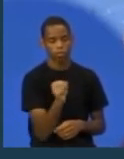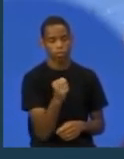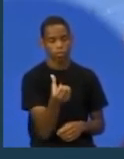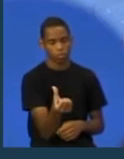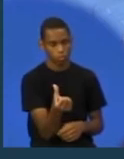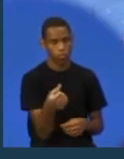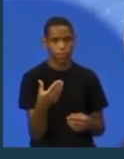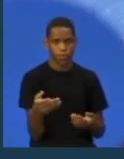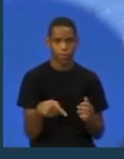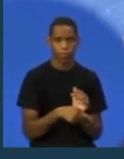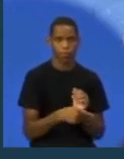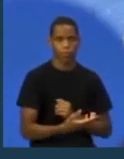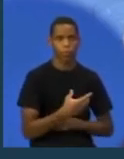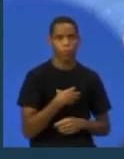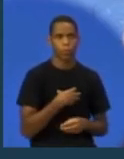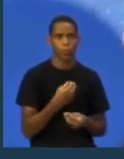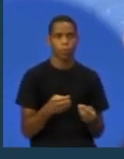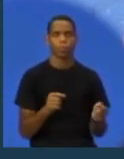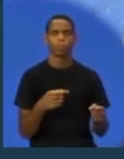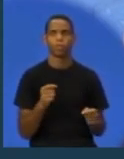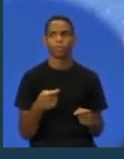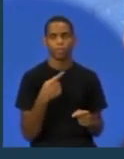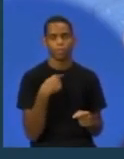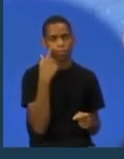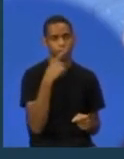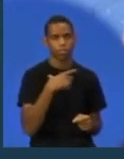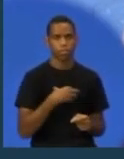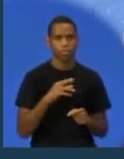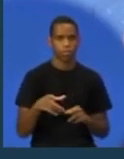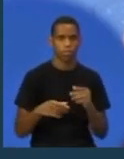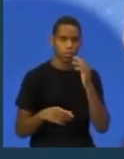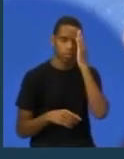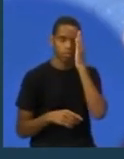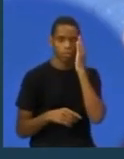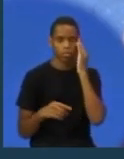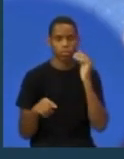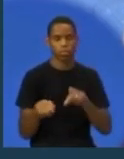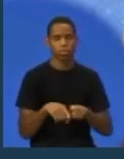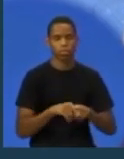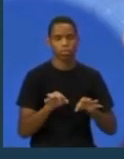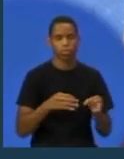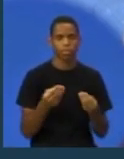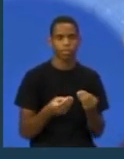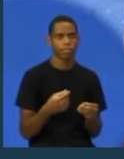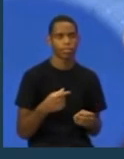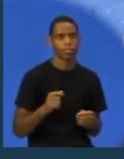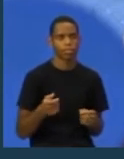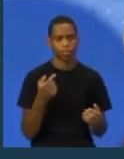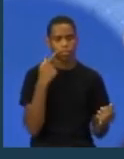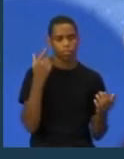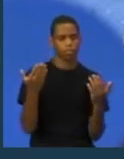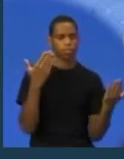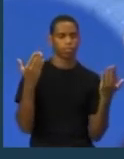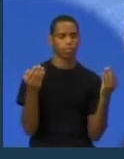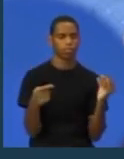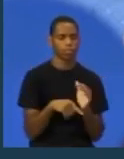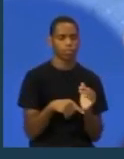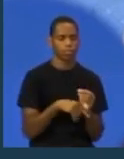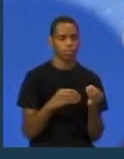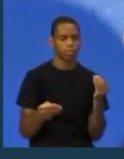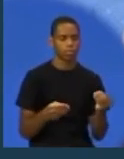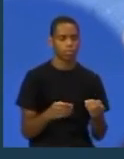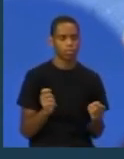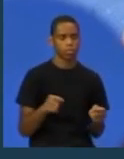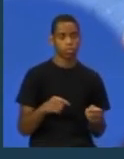2,86. Então, nesses dois casos, você tem medidas diferentes e para estabelecer a comparação entre essas duas